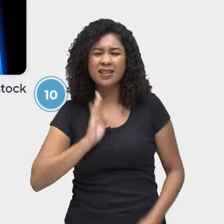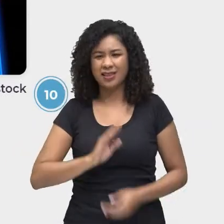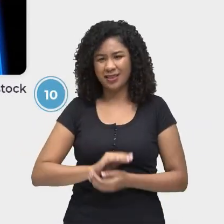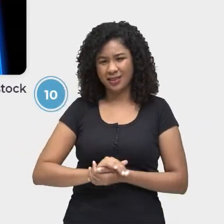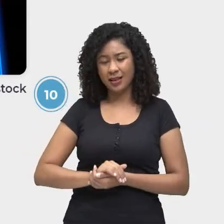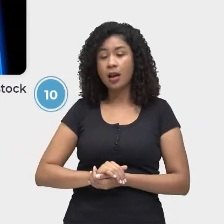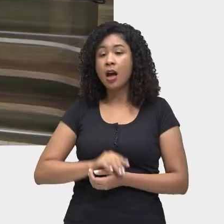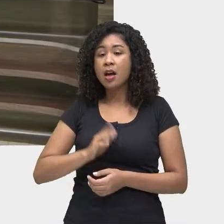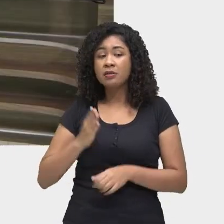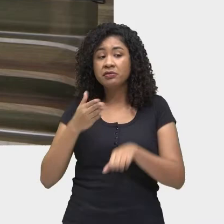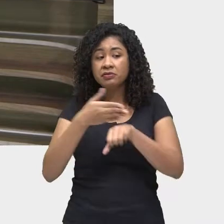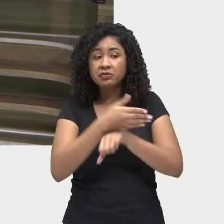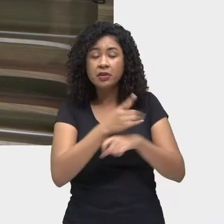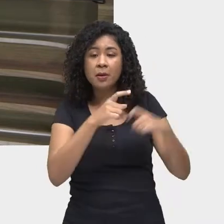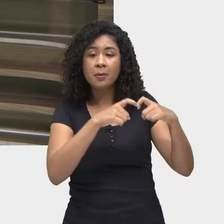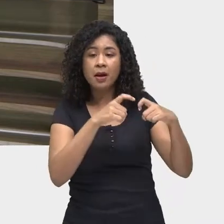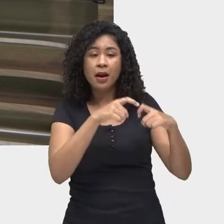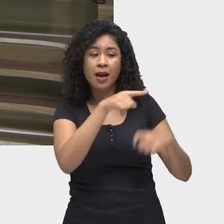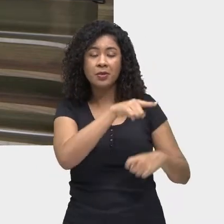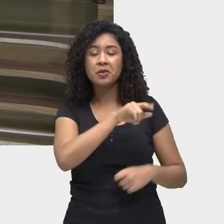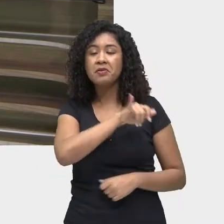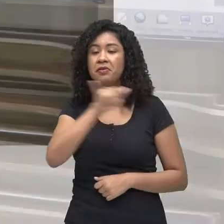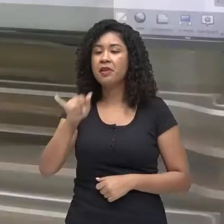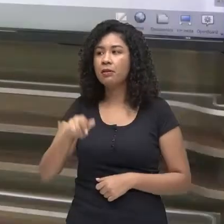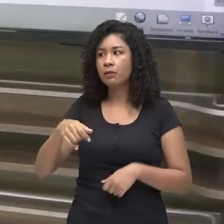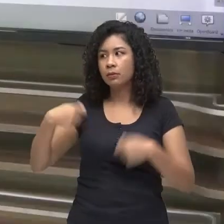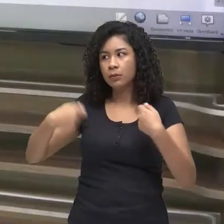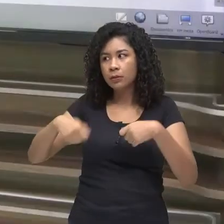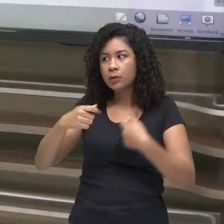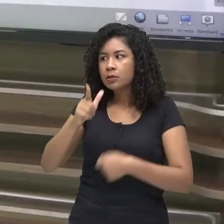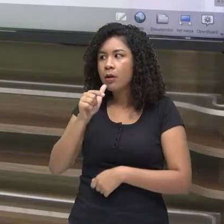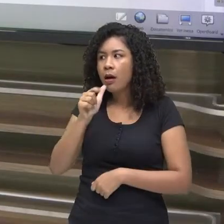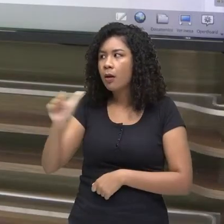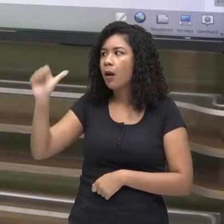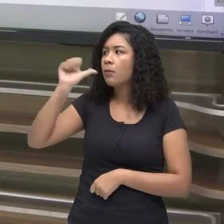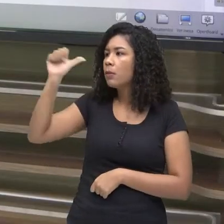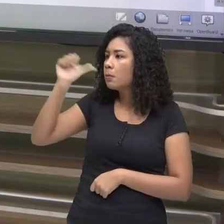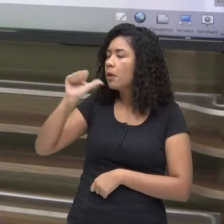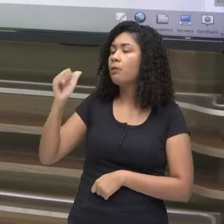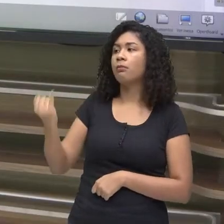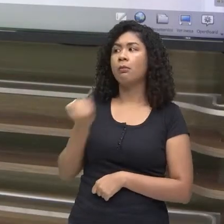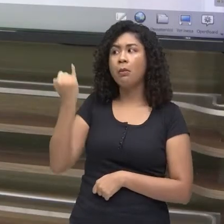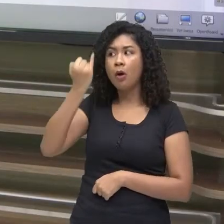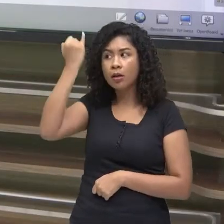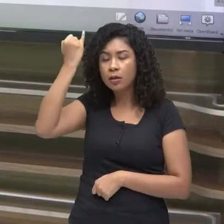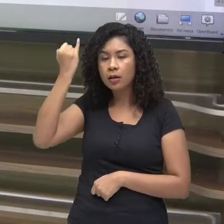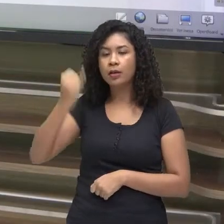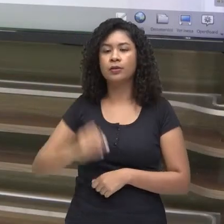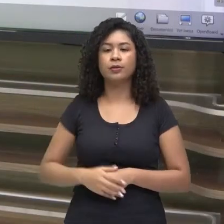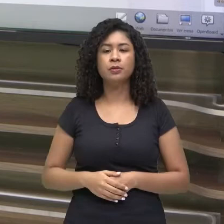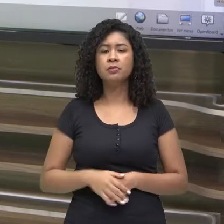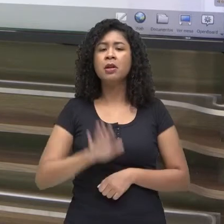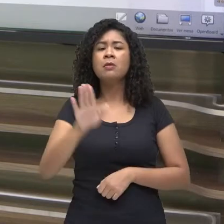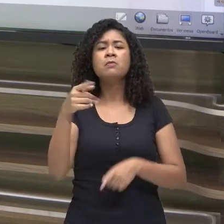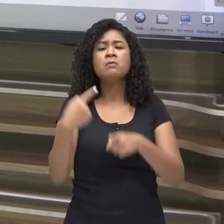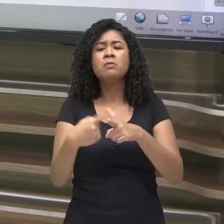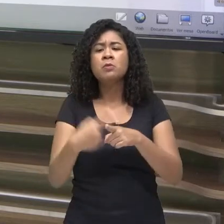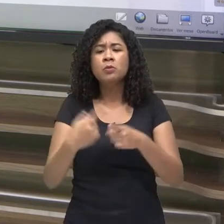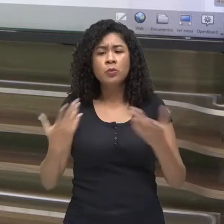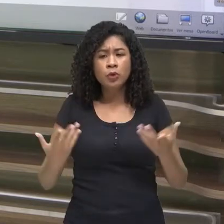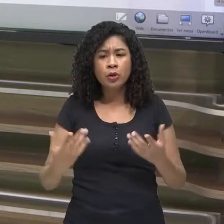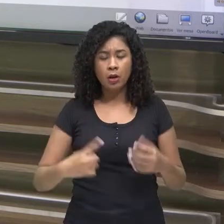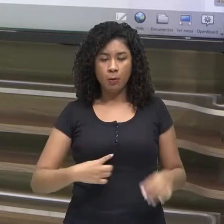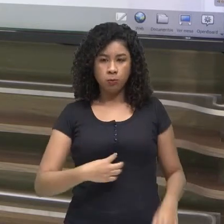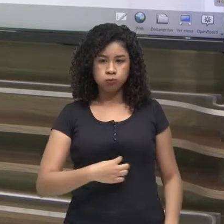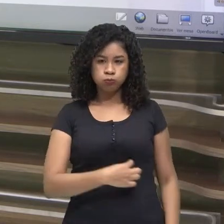água? Porque a água ela vai ser reabsorvida no nosso intestino grosso. E aí, com essa reabsorção que